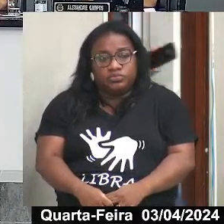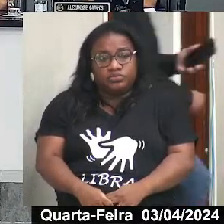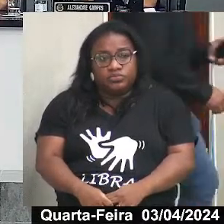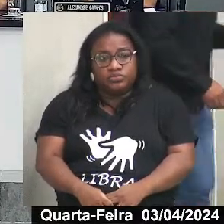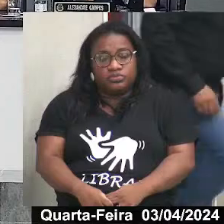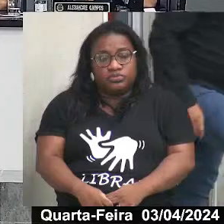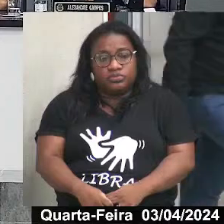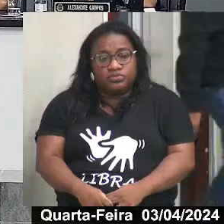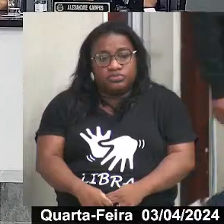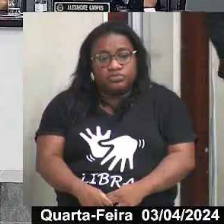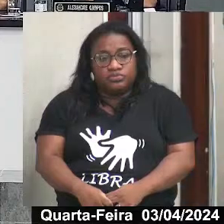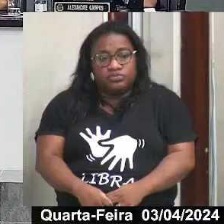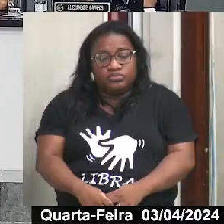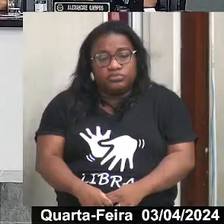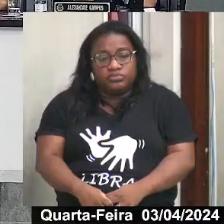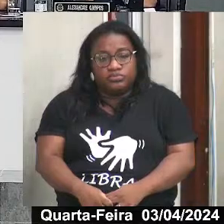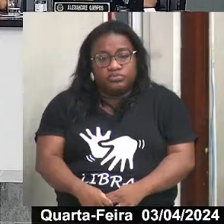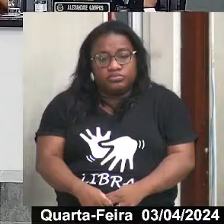aprovado.